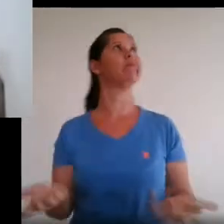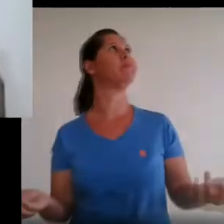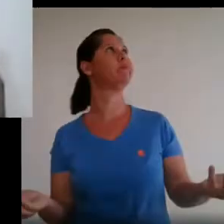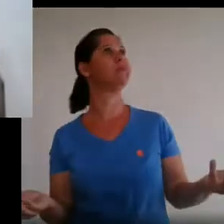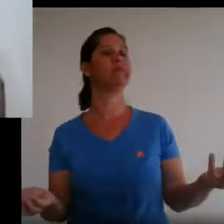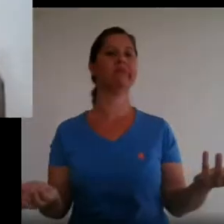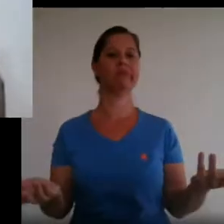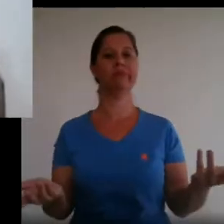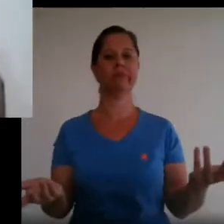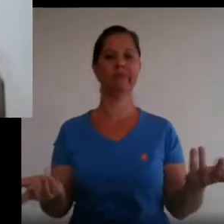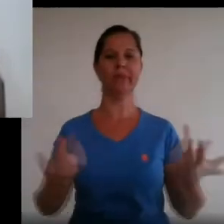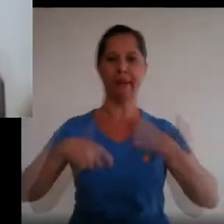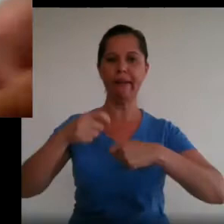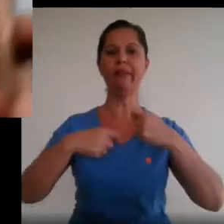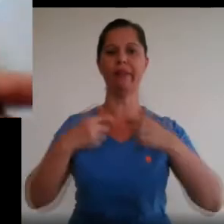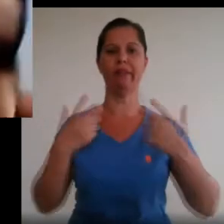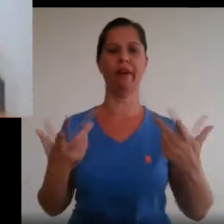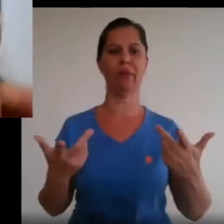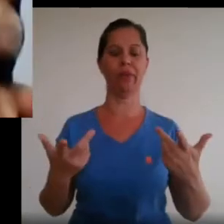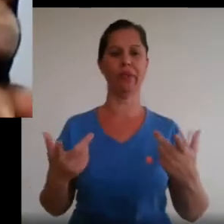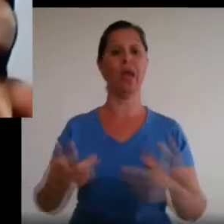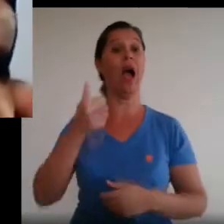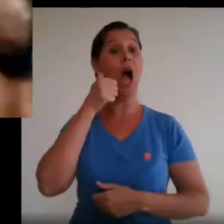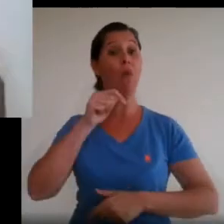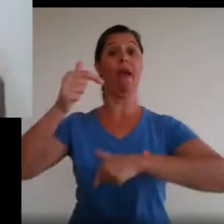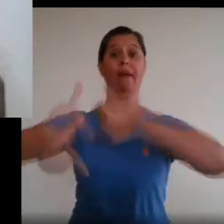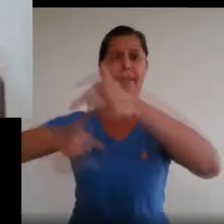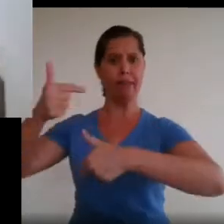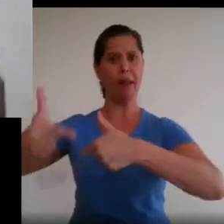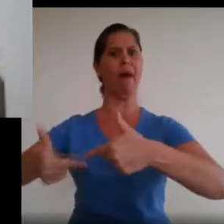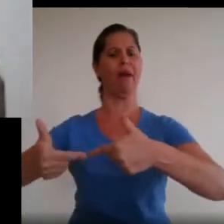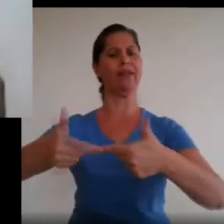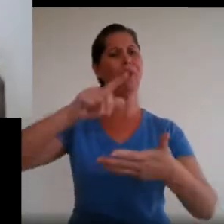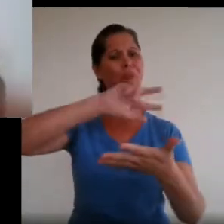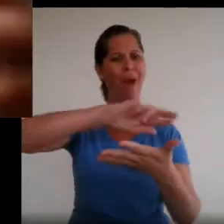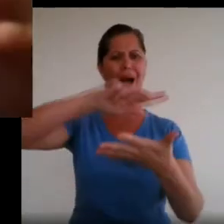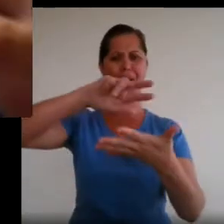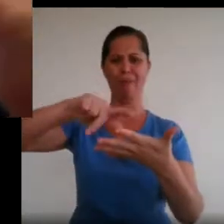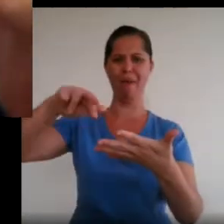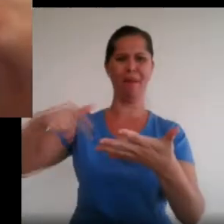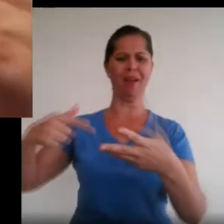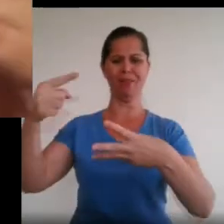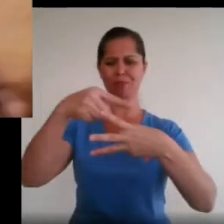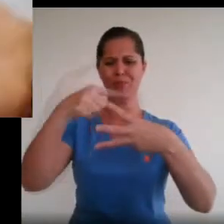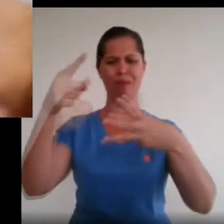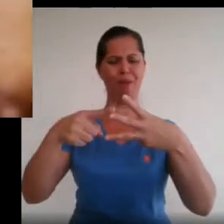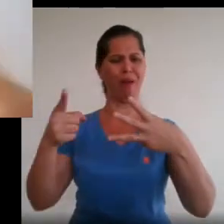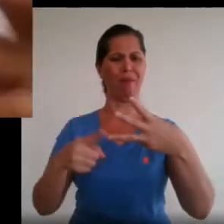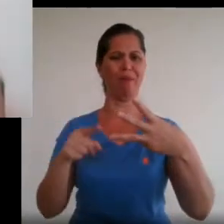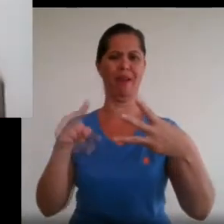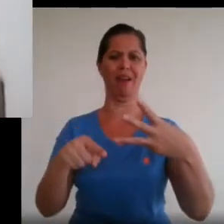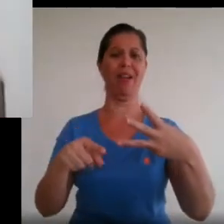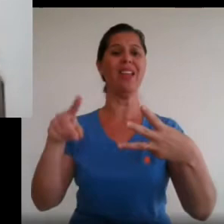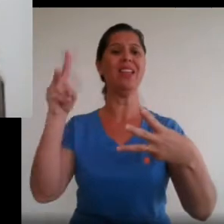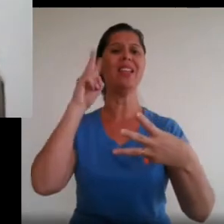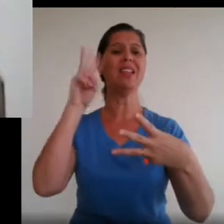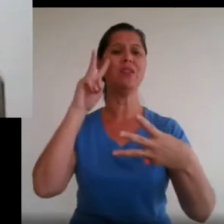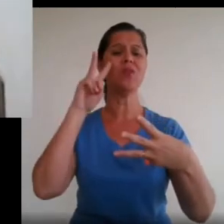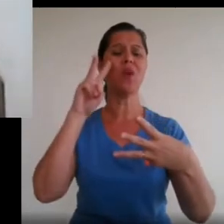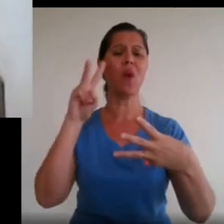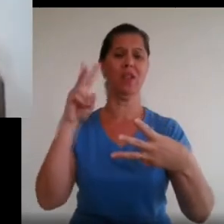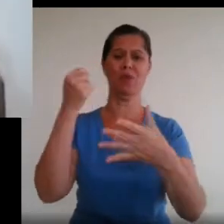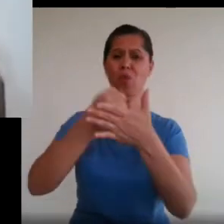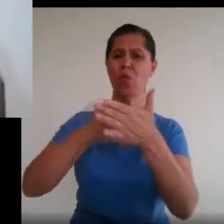É a mulher que tem que dar conta do trabalho. Então, são essas 3 lutas que são